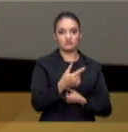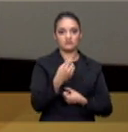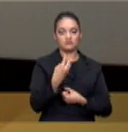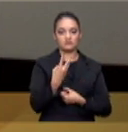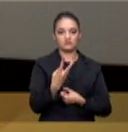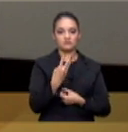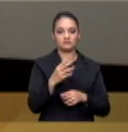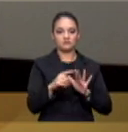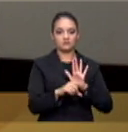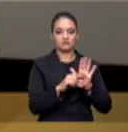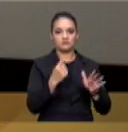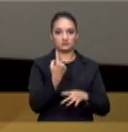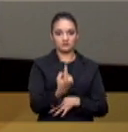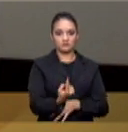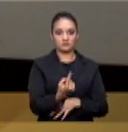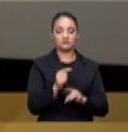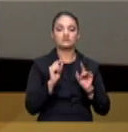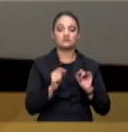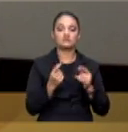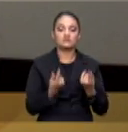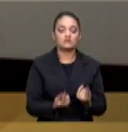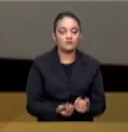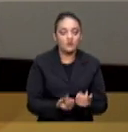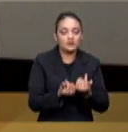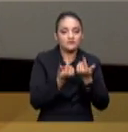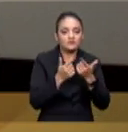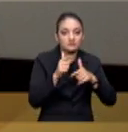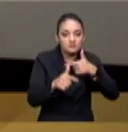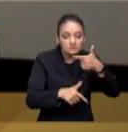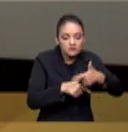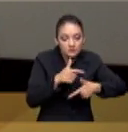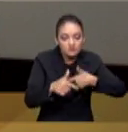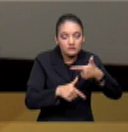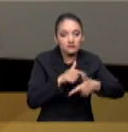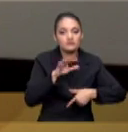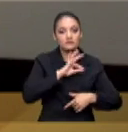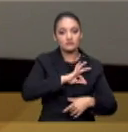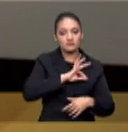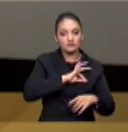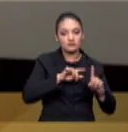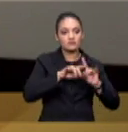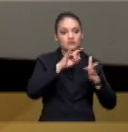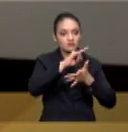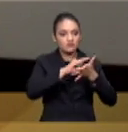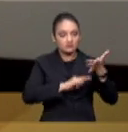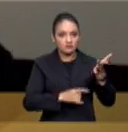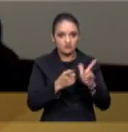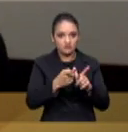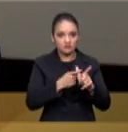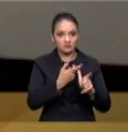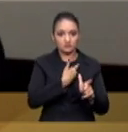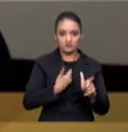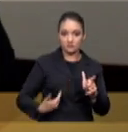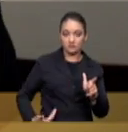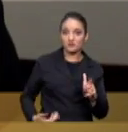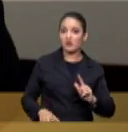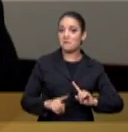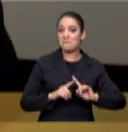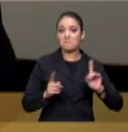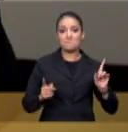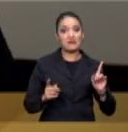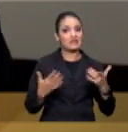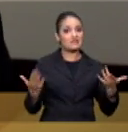1º, é rendimentos do trabalho e de títulos da dívida pública. E isso não está